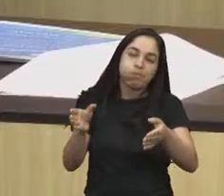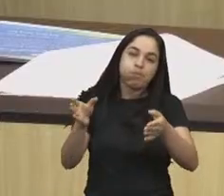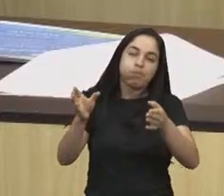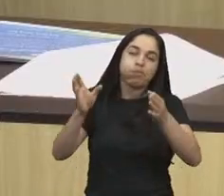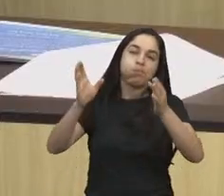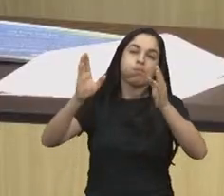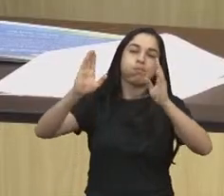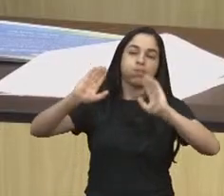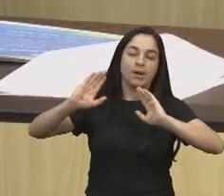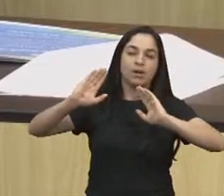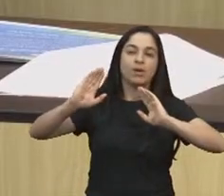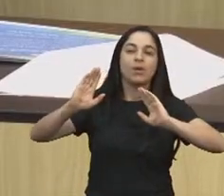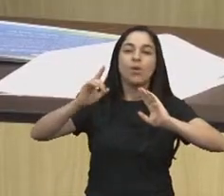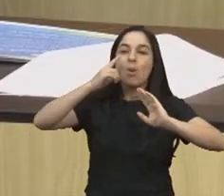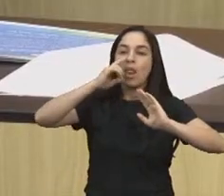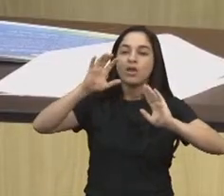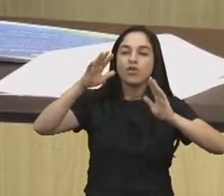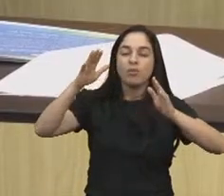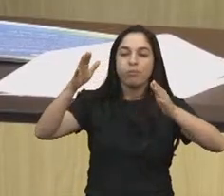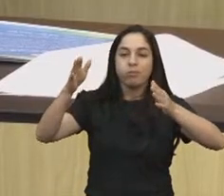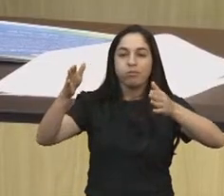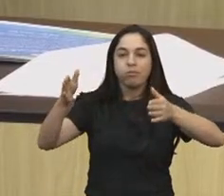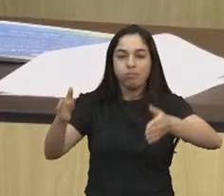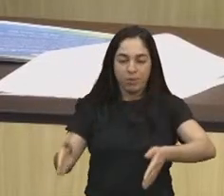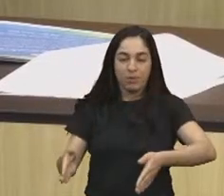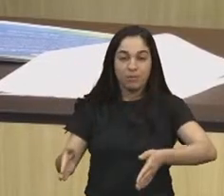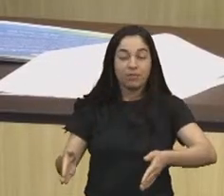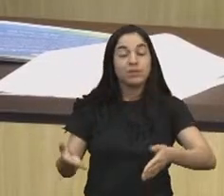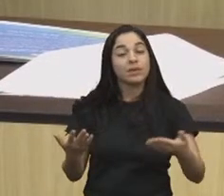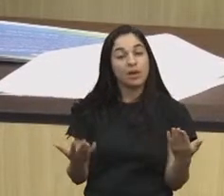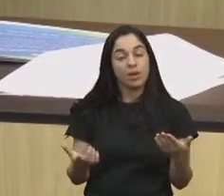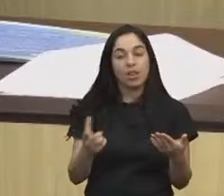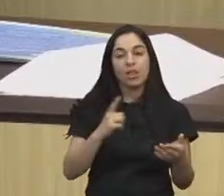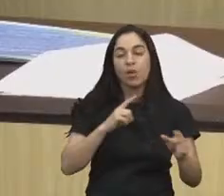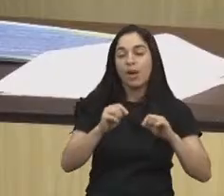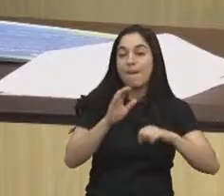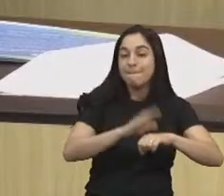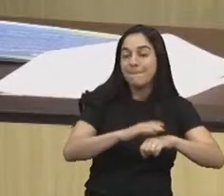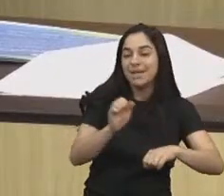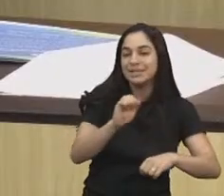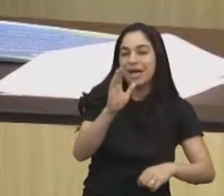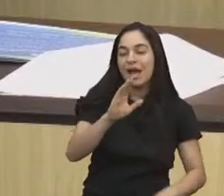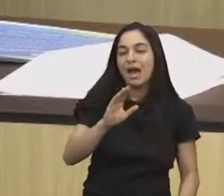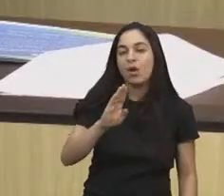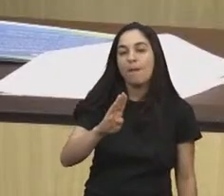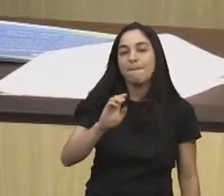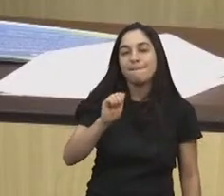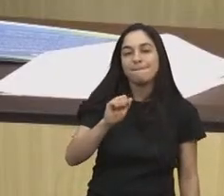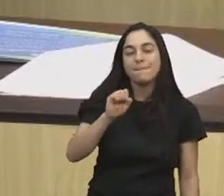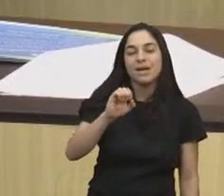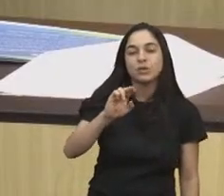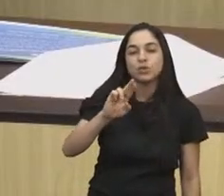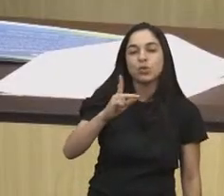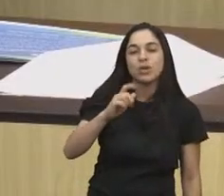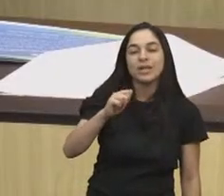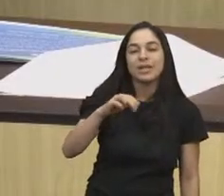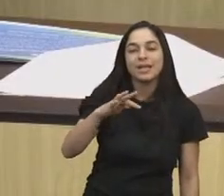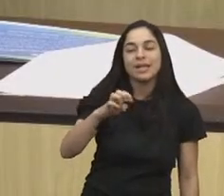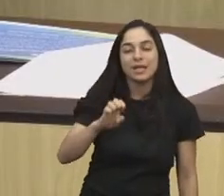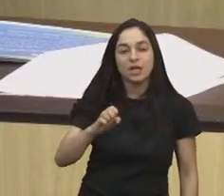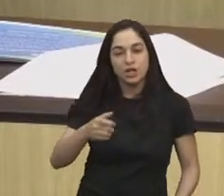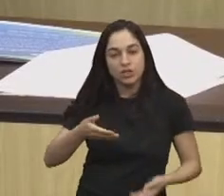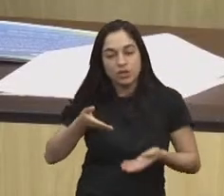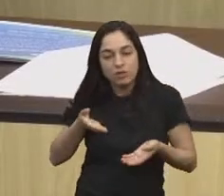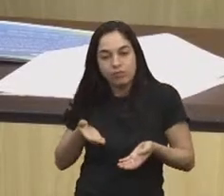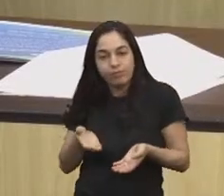para o caminhão. Aonde fica mais caro para eles é o basculhante, que eles têm que deslocar uma máquina, uma uma reta